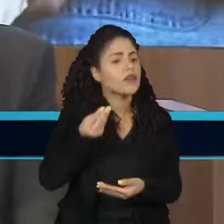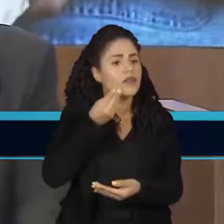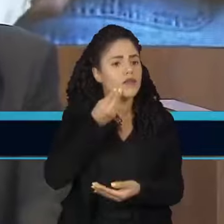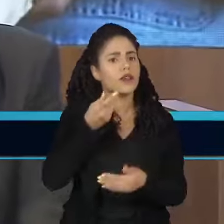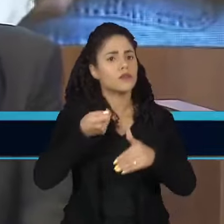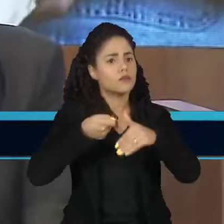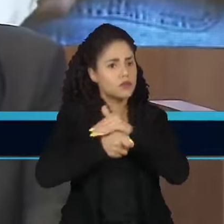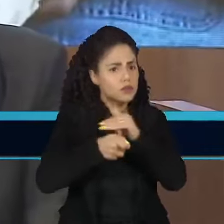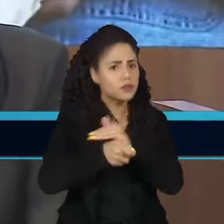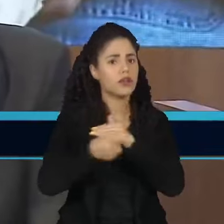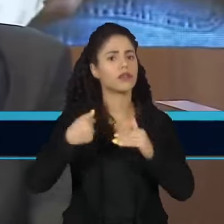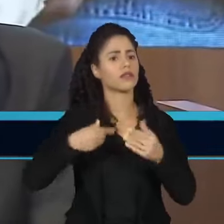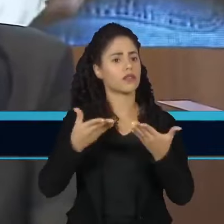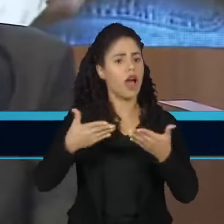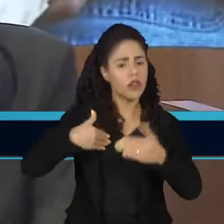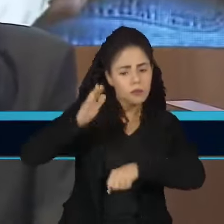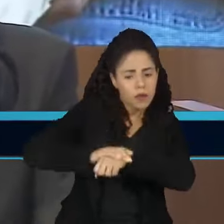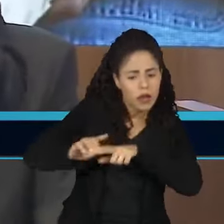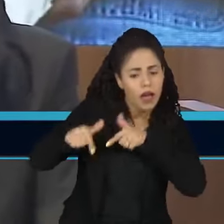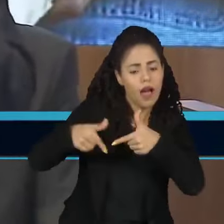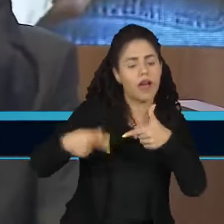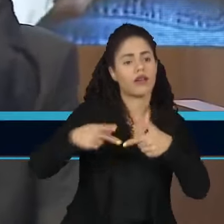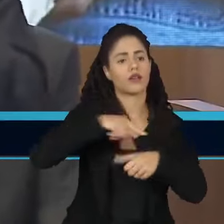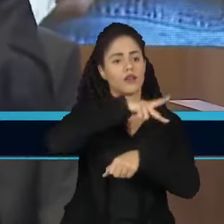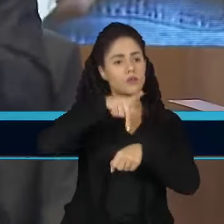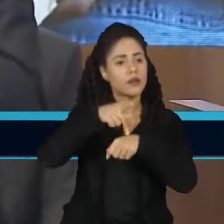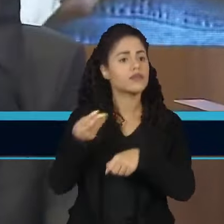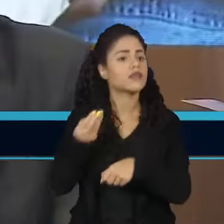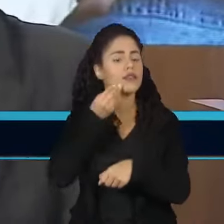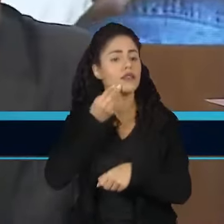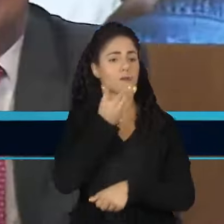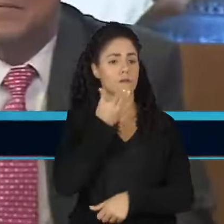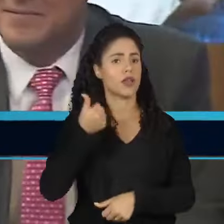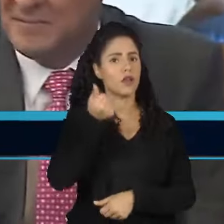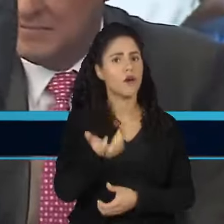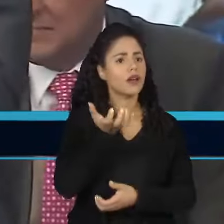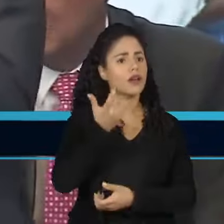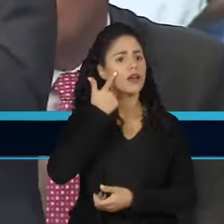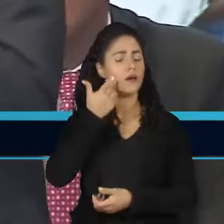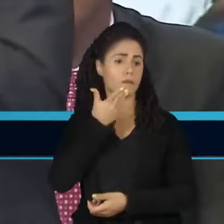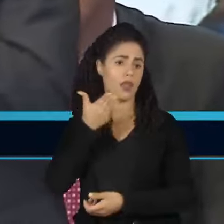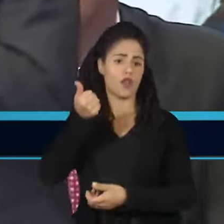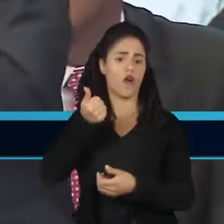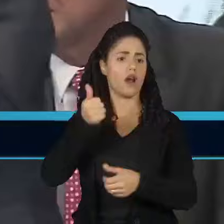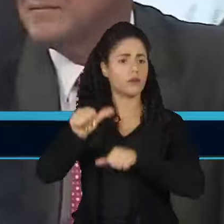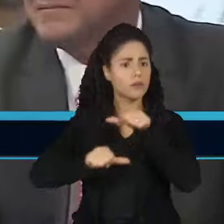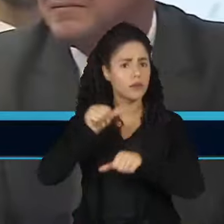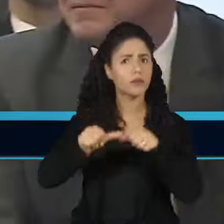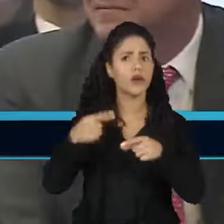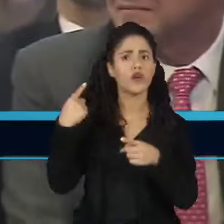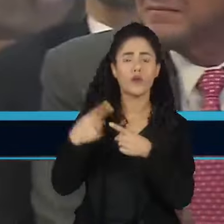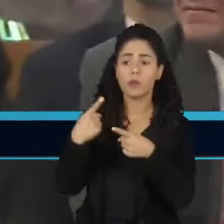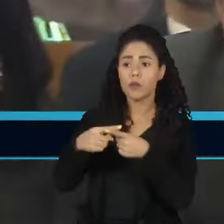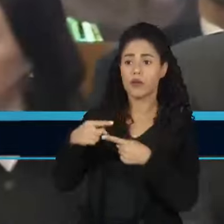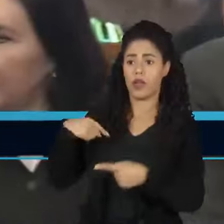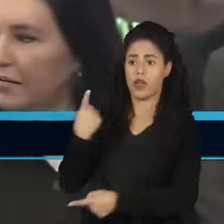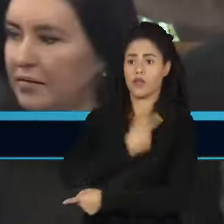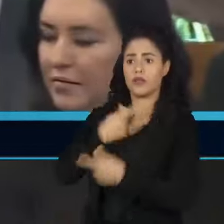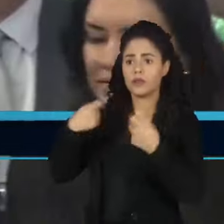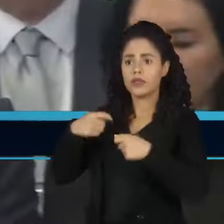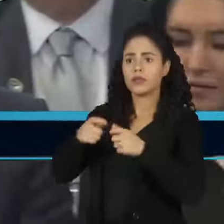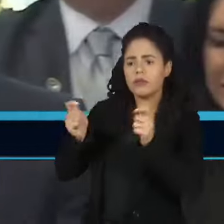desenvolvimento de política industrial de um país que quer ser grande que quer ser soberano se o estado não tiver